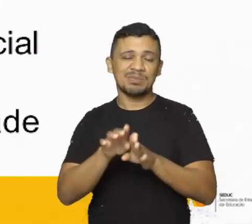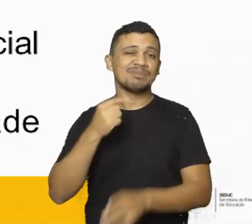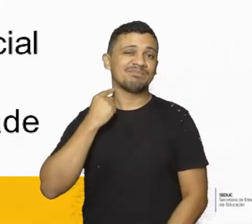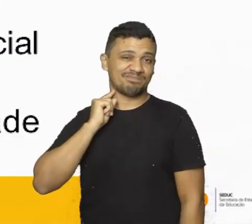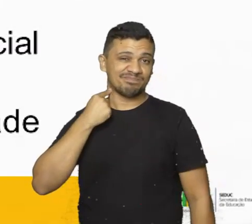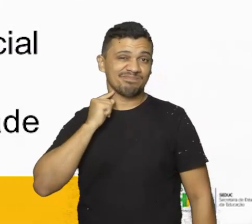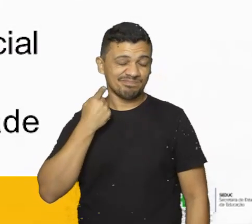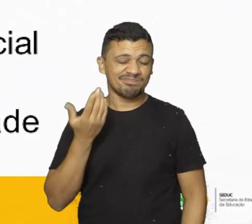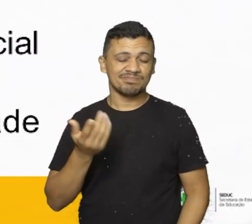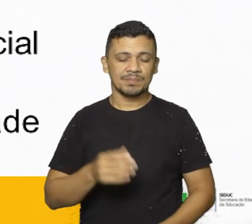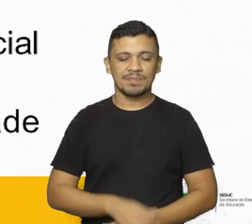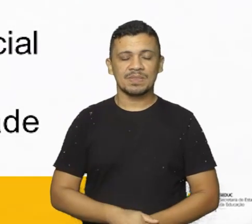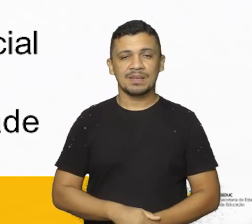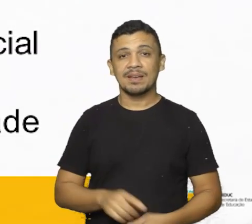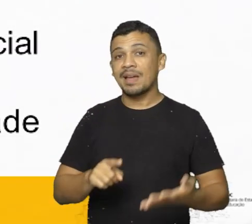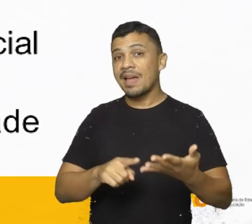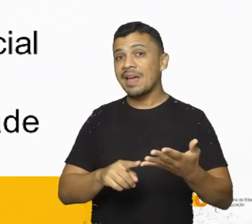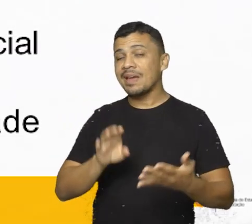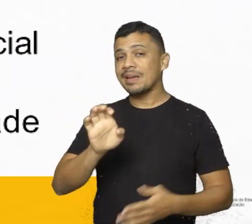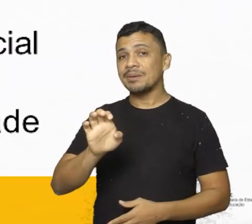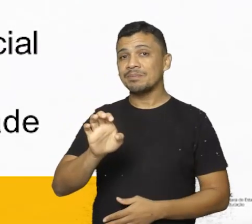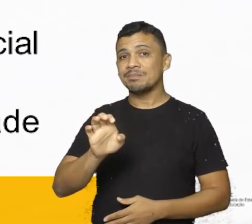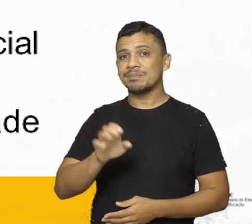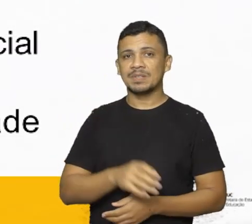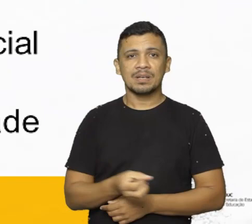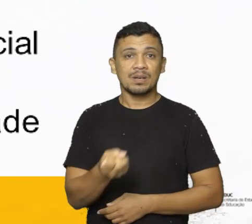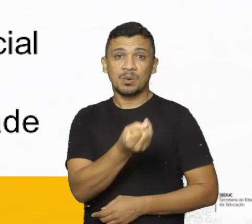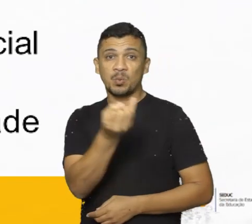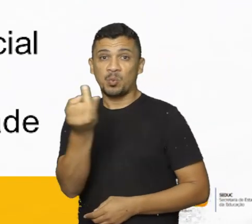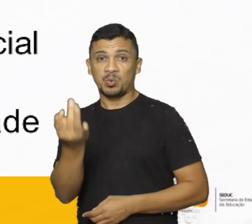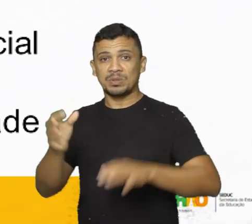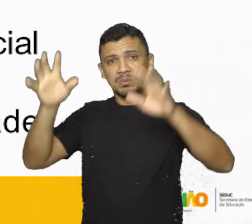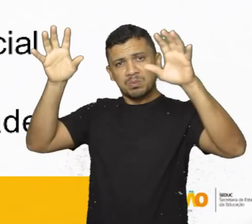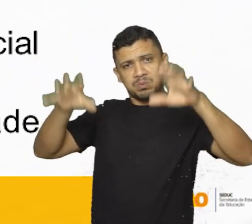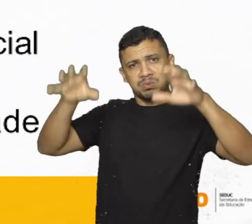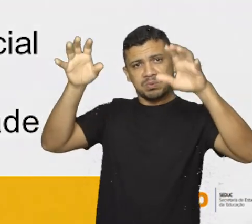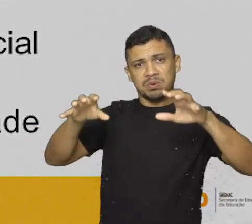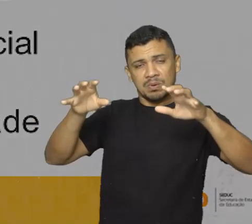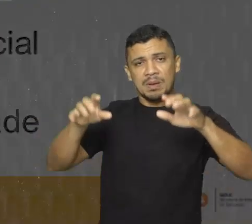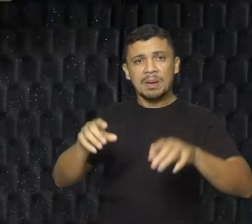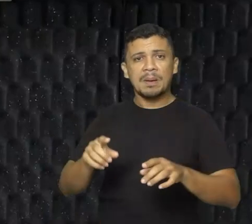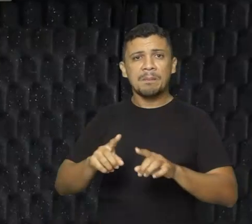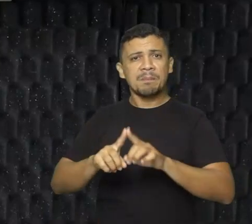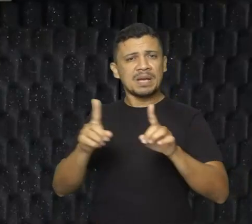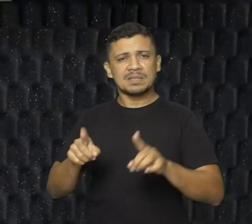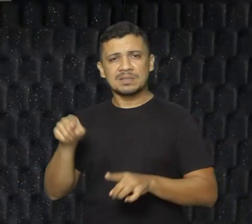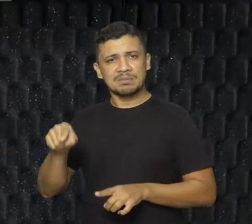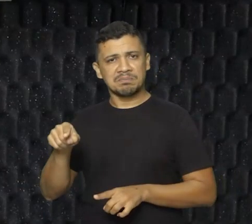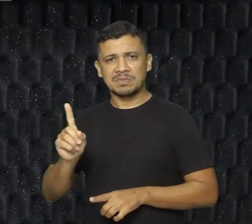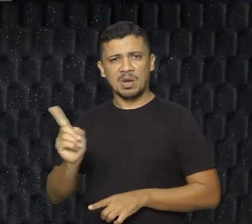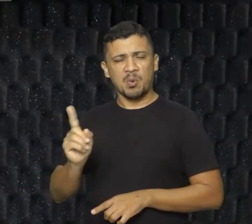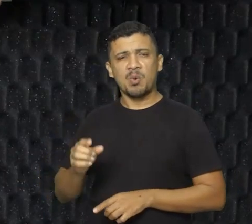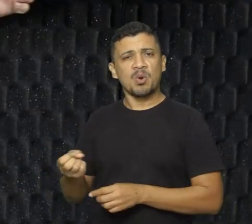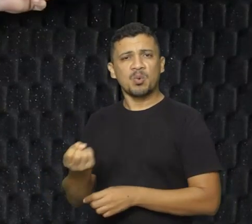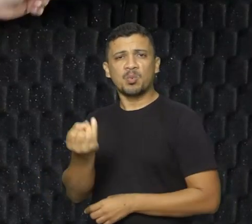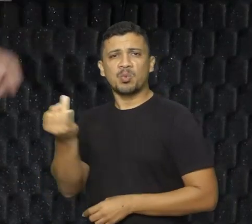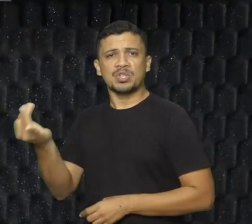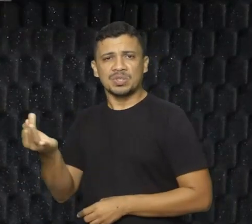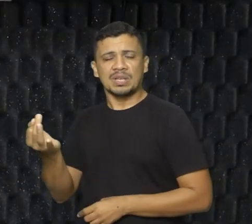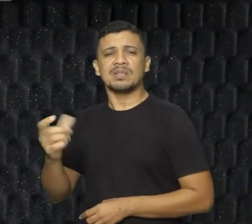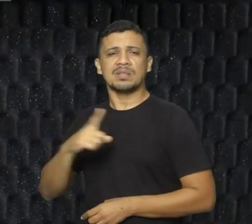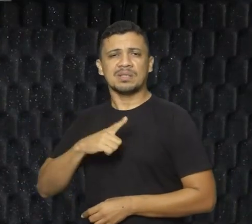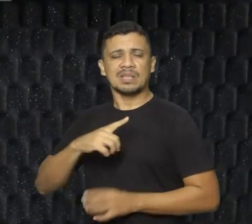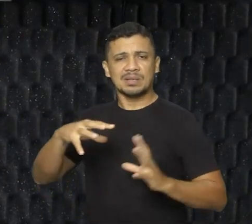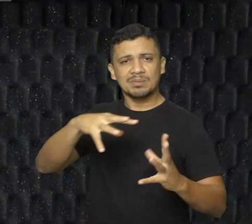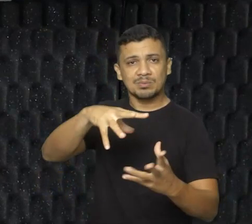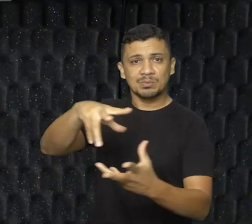sofre. E letra E, o regime de chuvas, mas não a quantidade de água disponível no planeta. Nesse caso, ele está falando